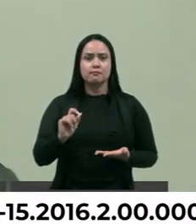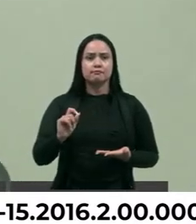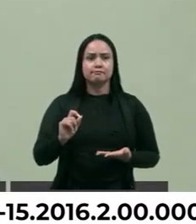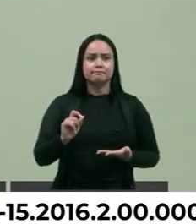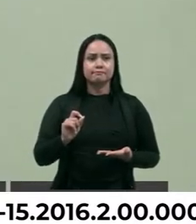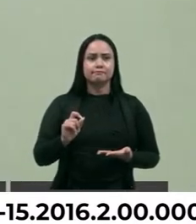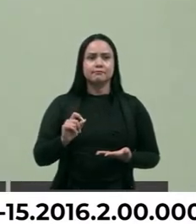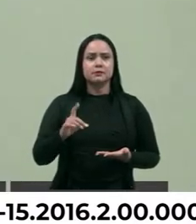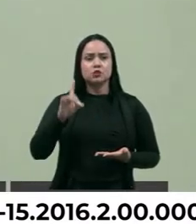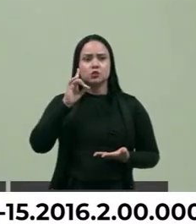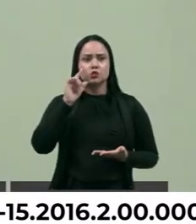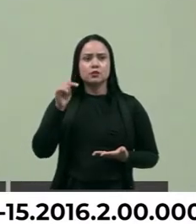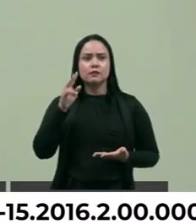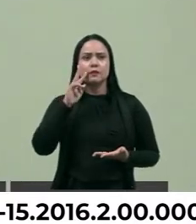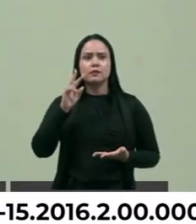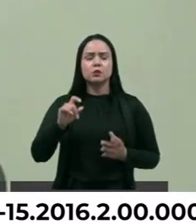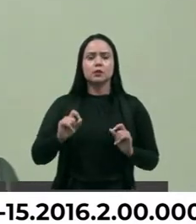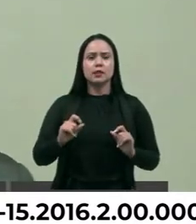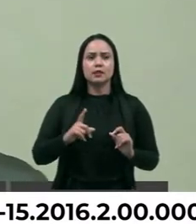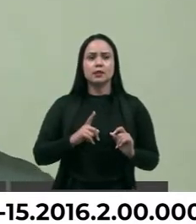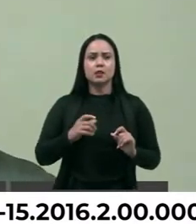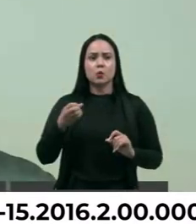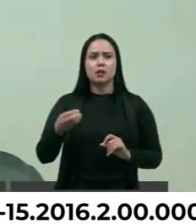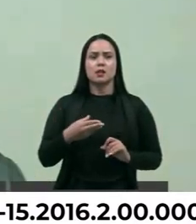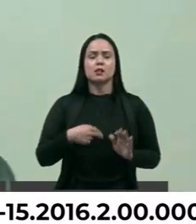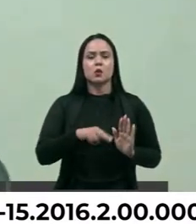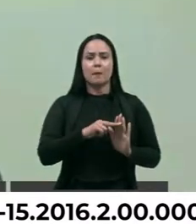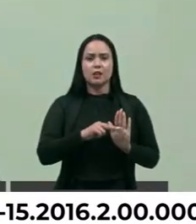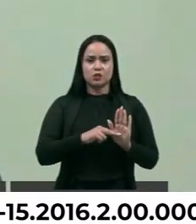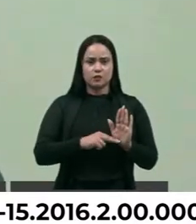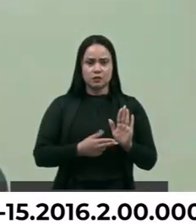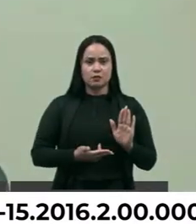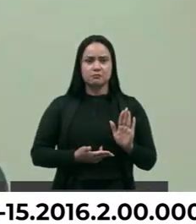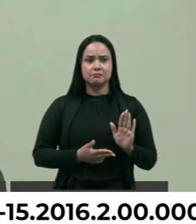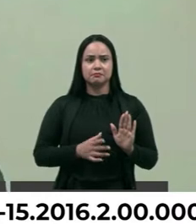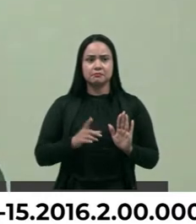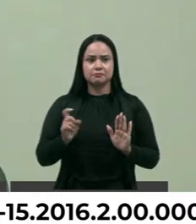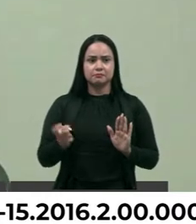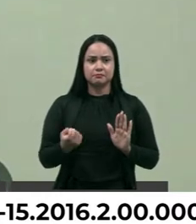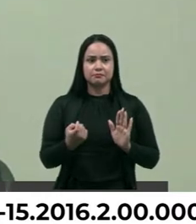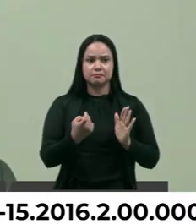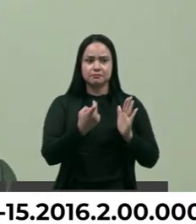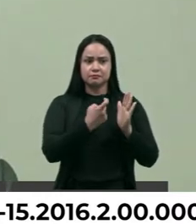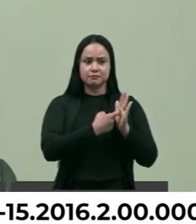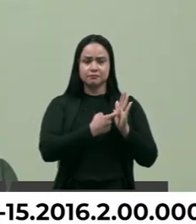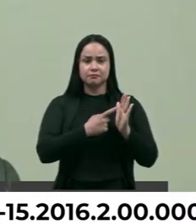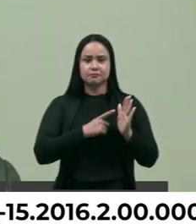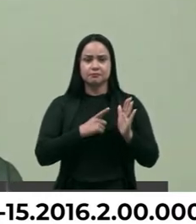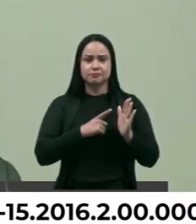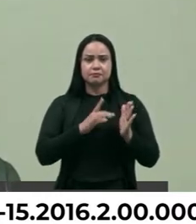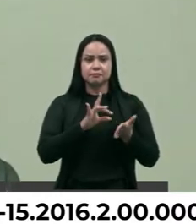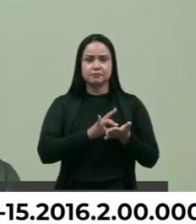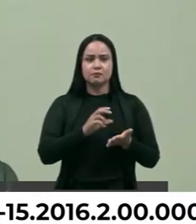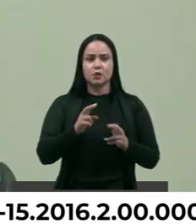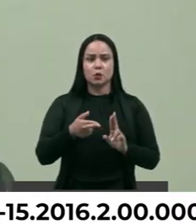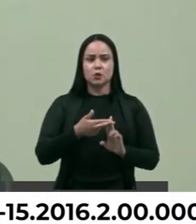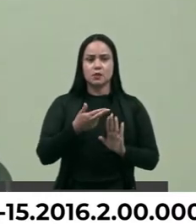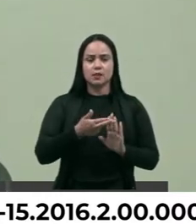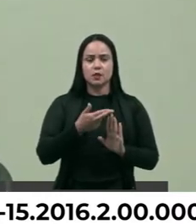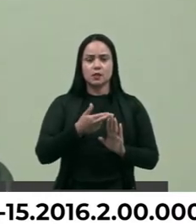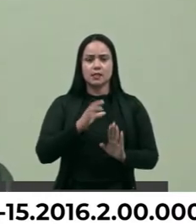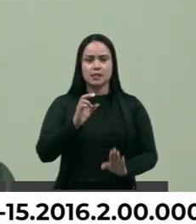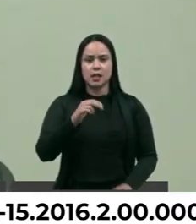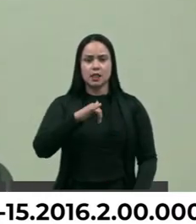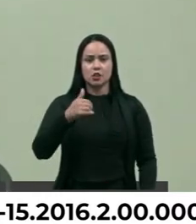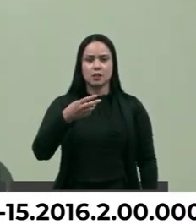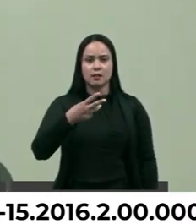nesse diapasão, verifica-se que a atualização normativa perpetrada mediante a edição da resolução CNJ 323,